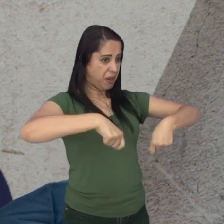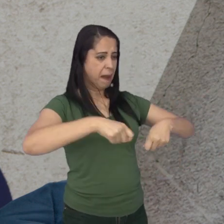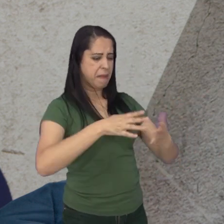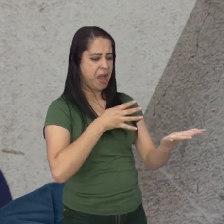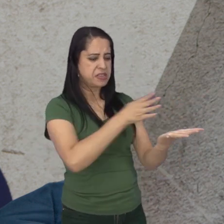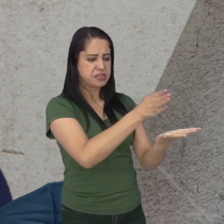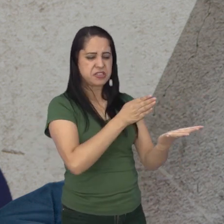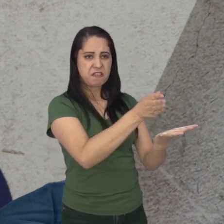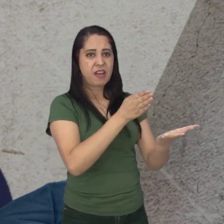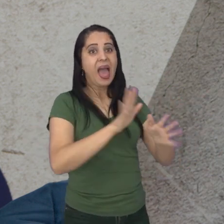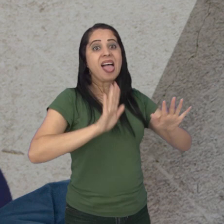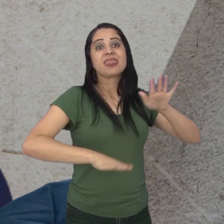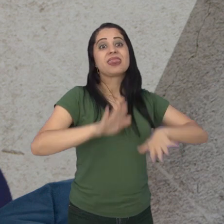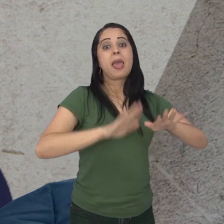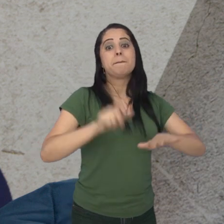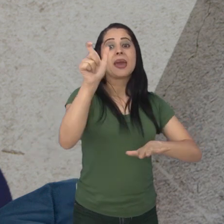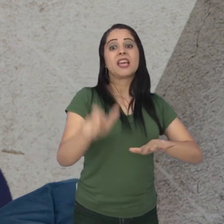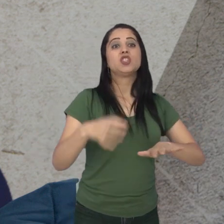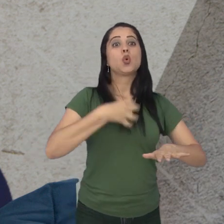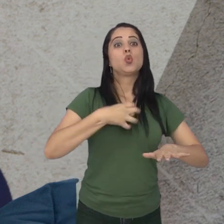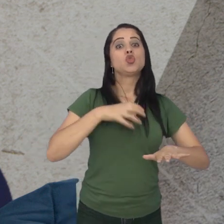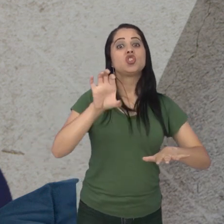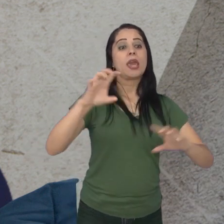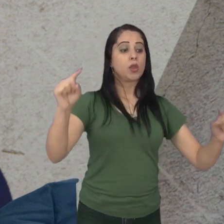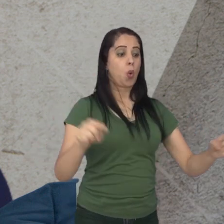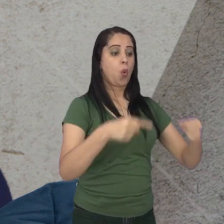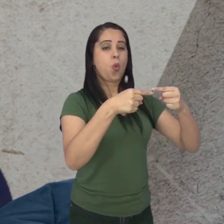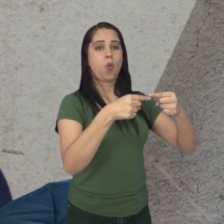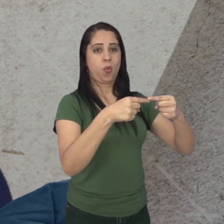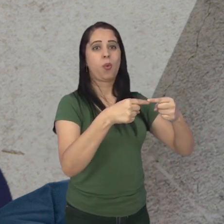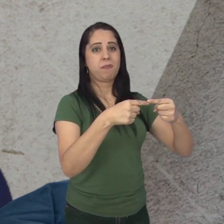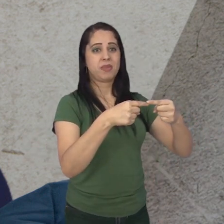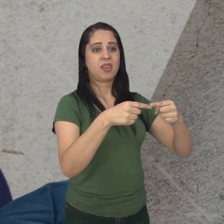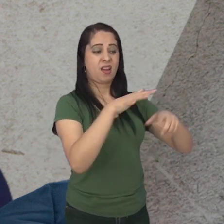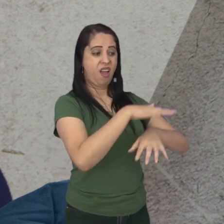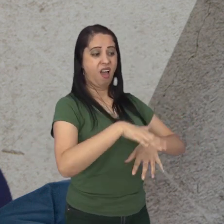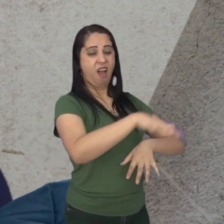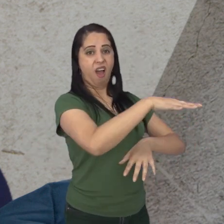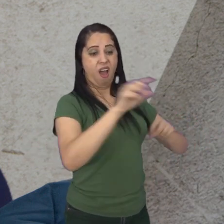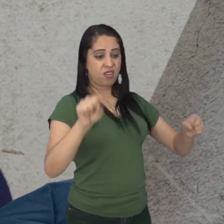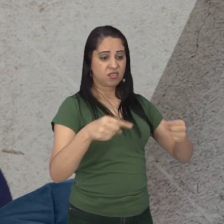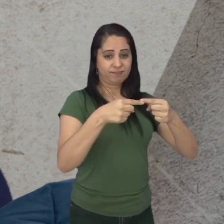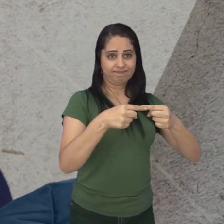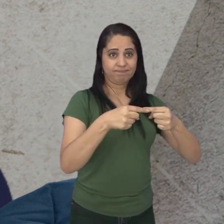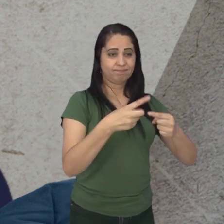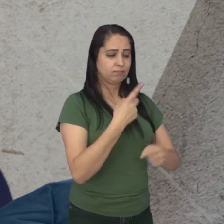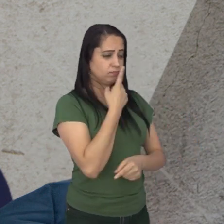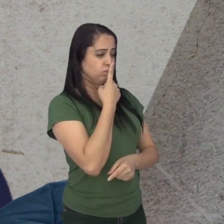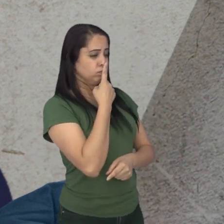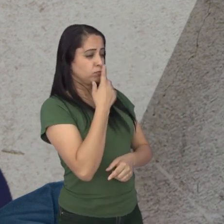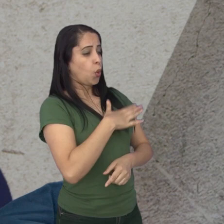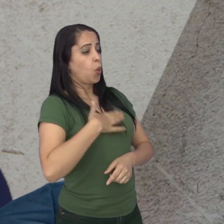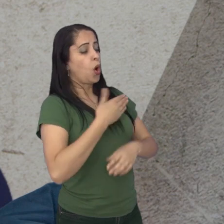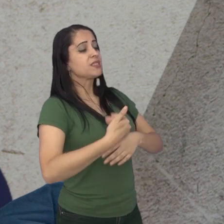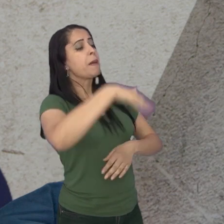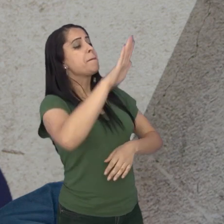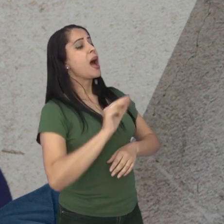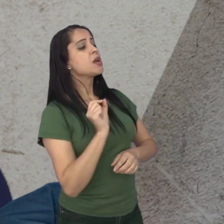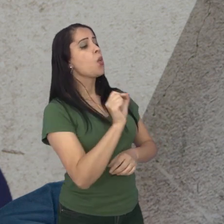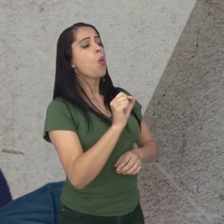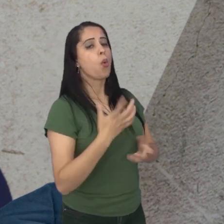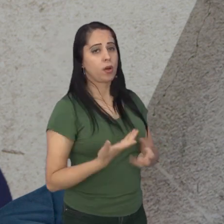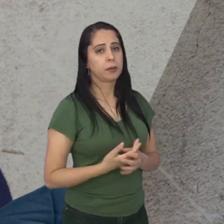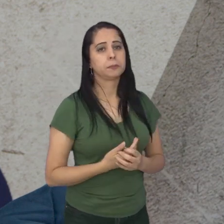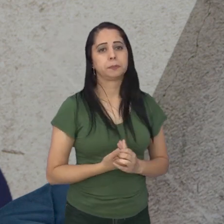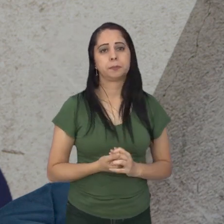área de atuação profissional, que vai depender muito do perfil e da área que esse profissional vai mais se identificar ao